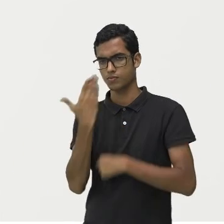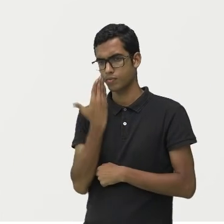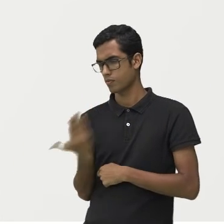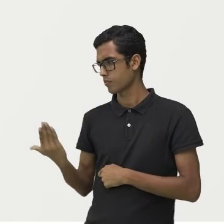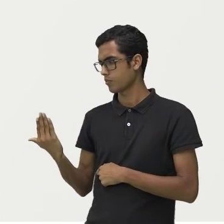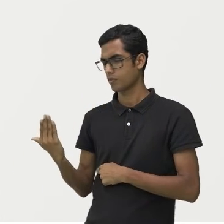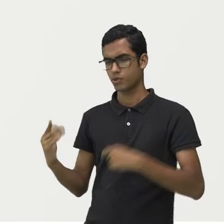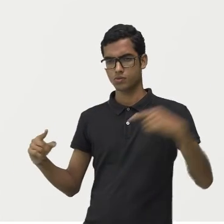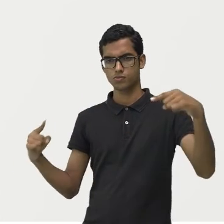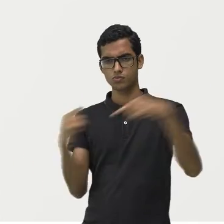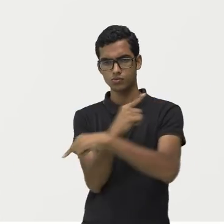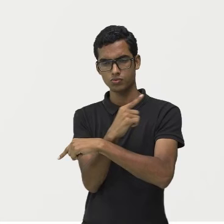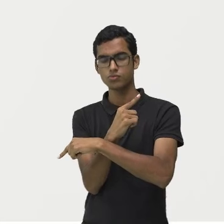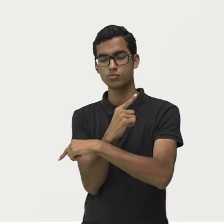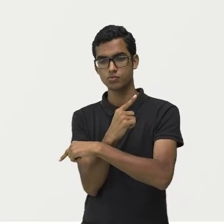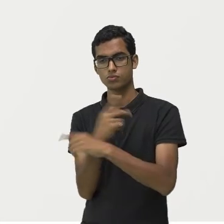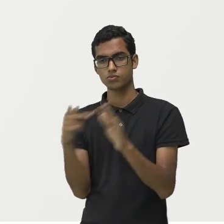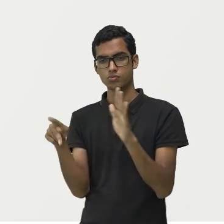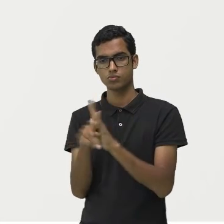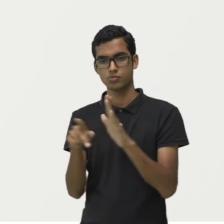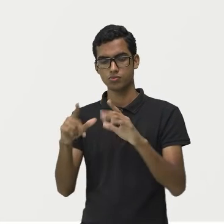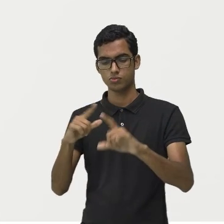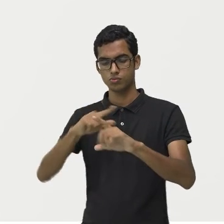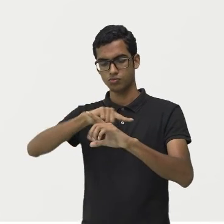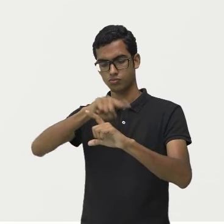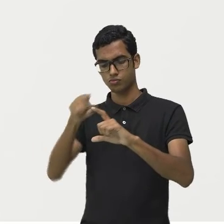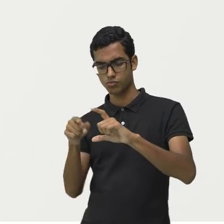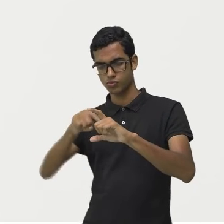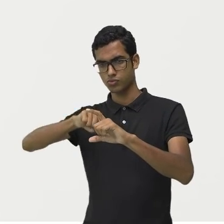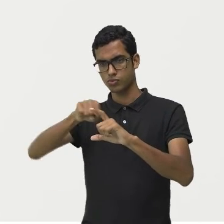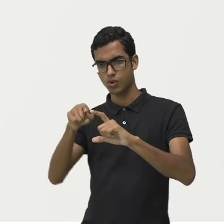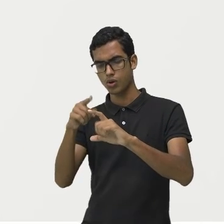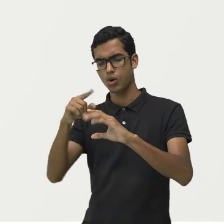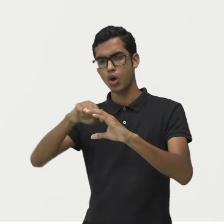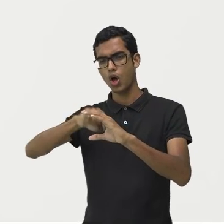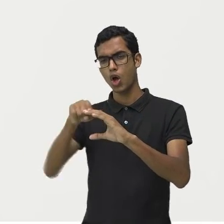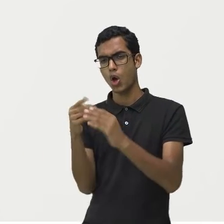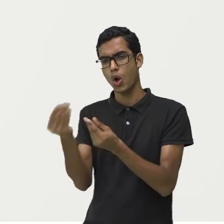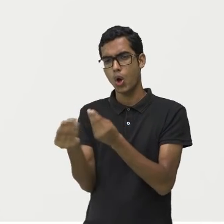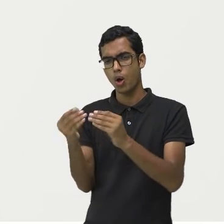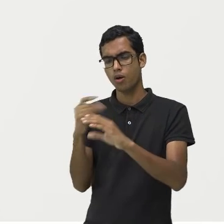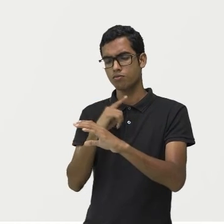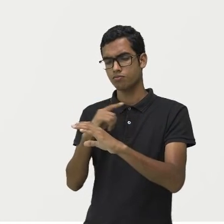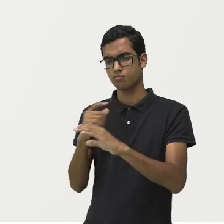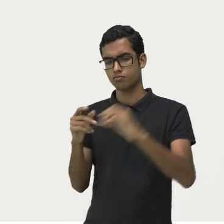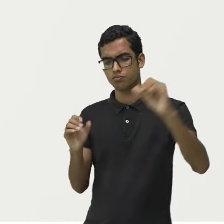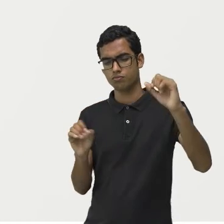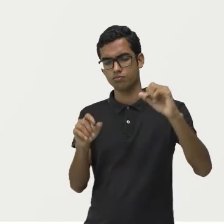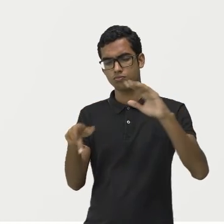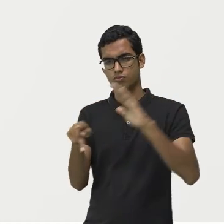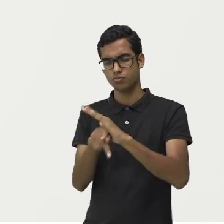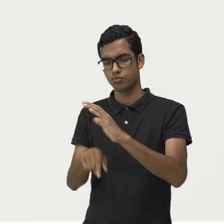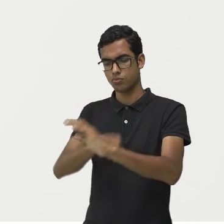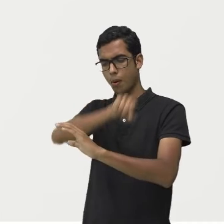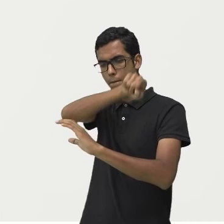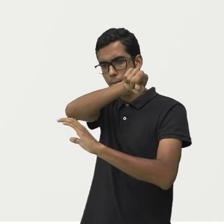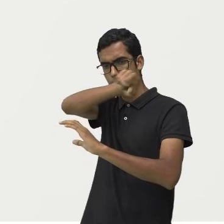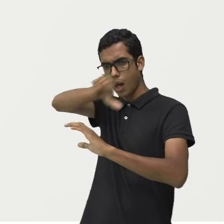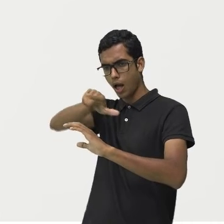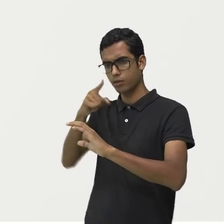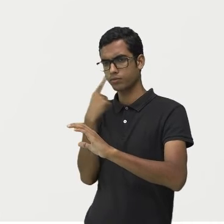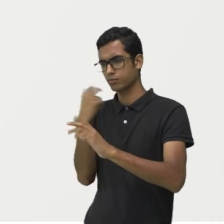numa direção que passa pelo centro de curvatura. Por onde ele reflete? Veja que ele foi